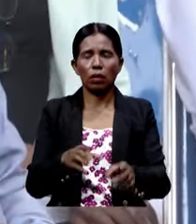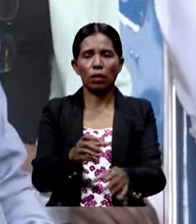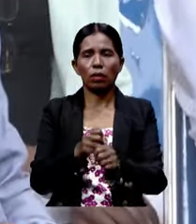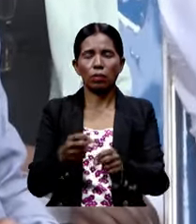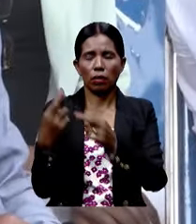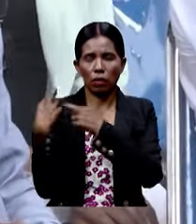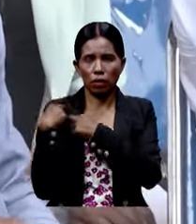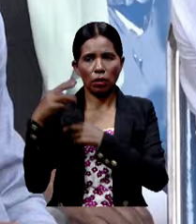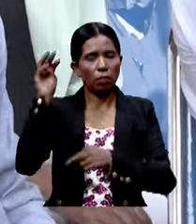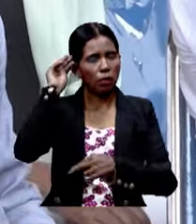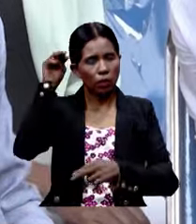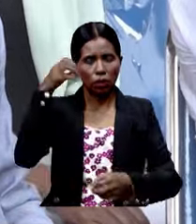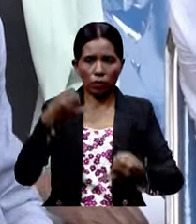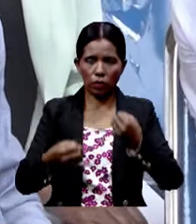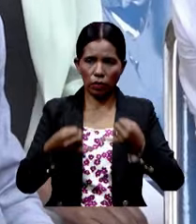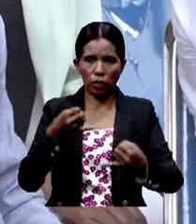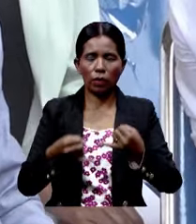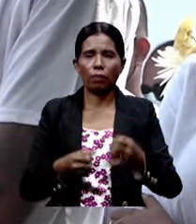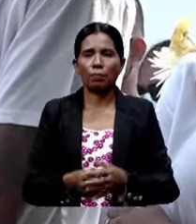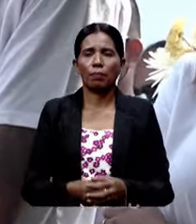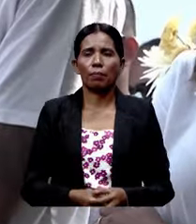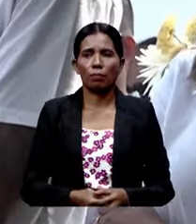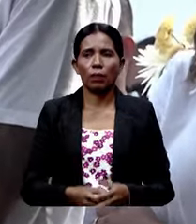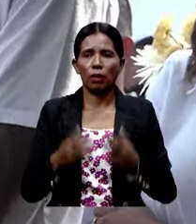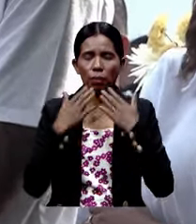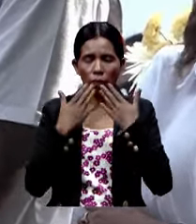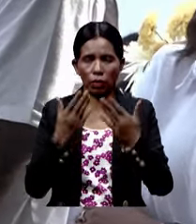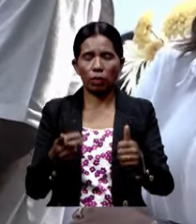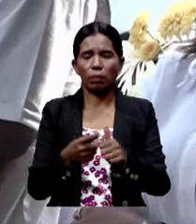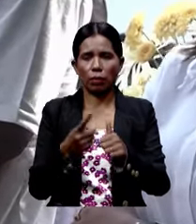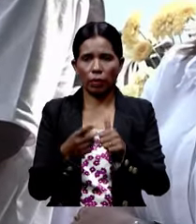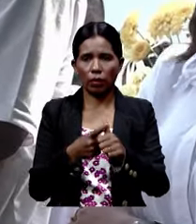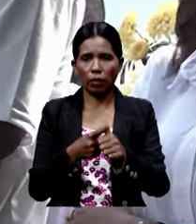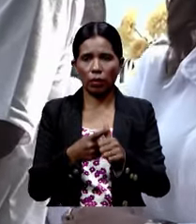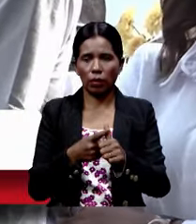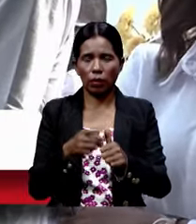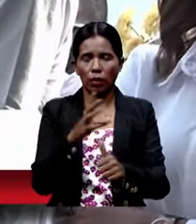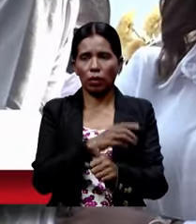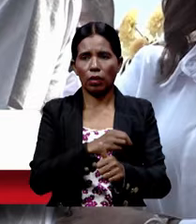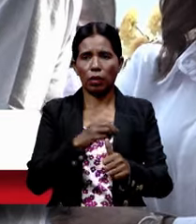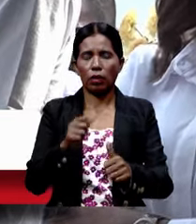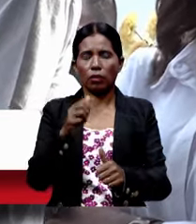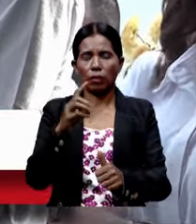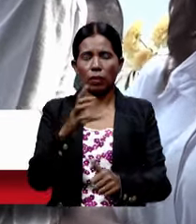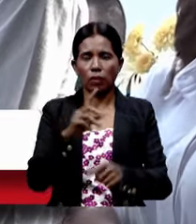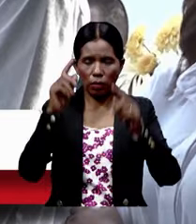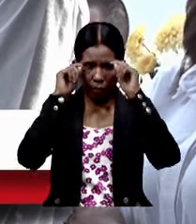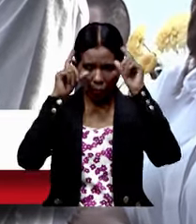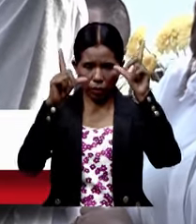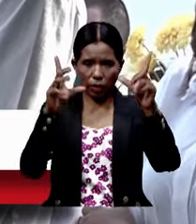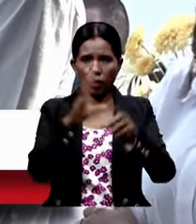cargo Ministro Justisa. Agradeço também, em primeiro lugar, ao Governo Timor-Leste, que